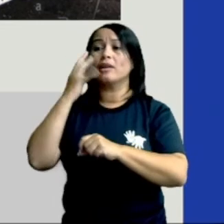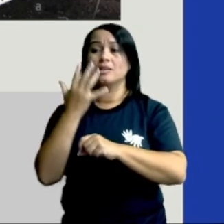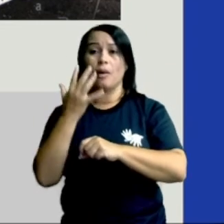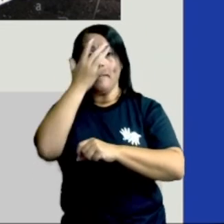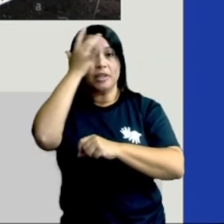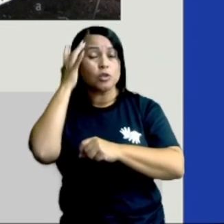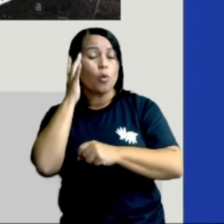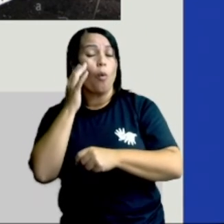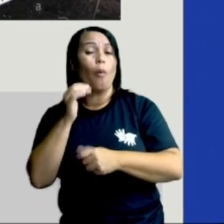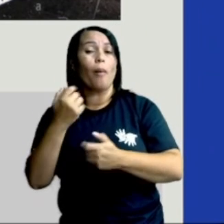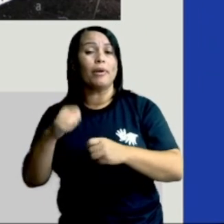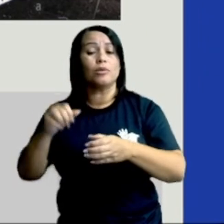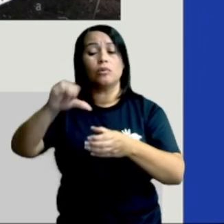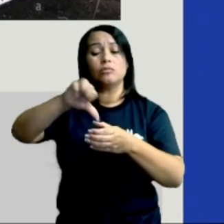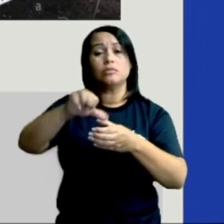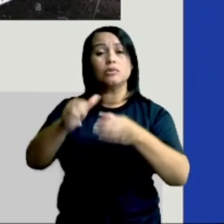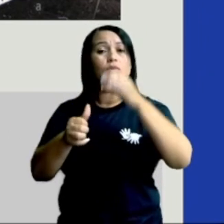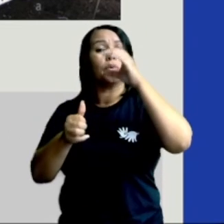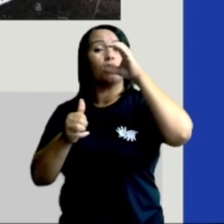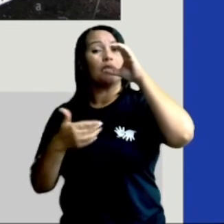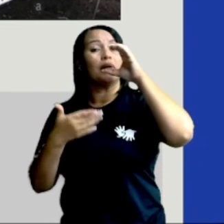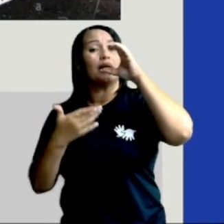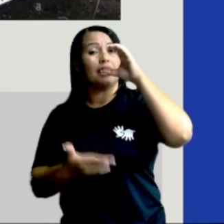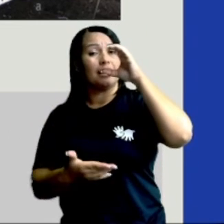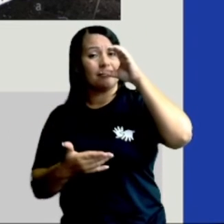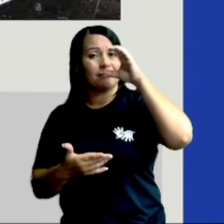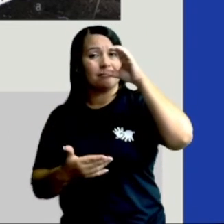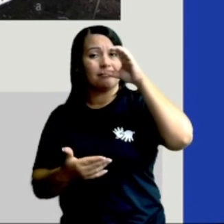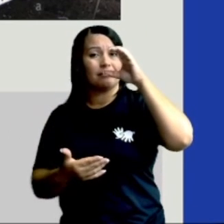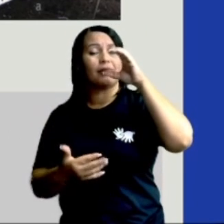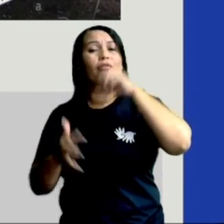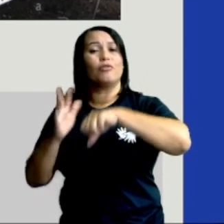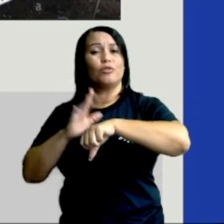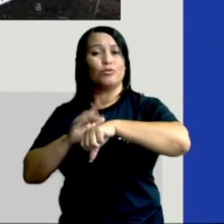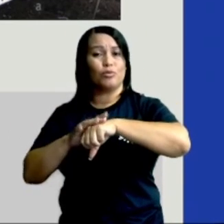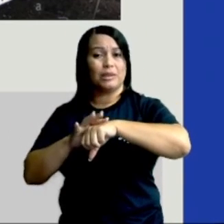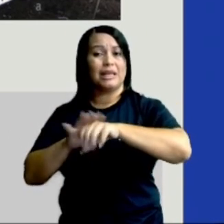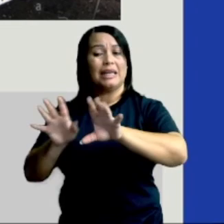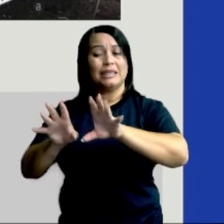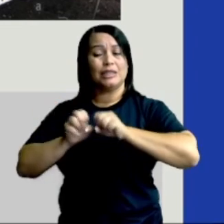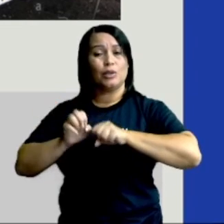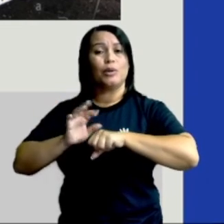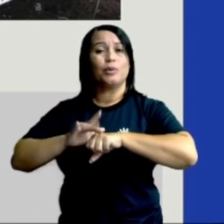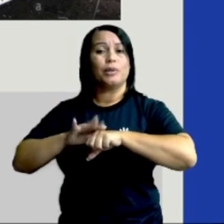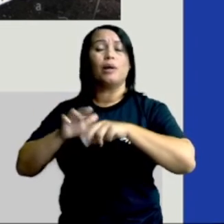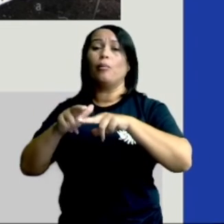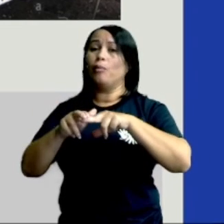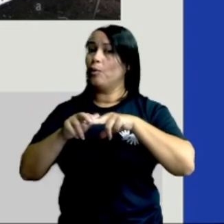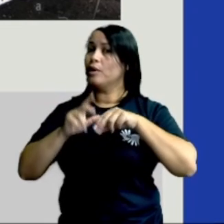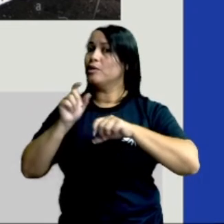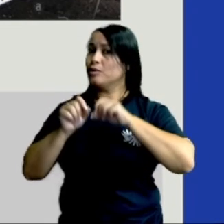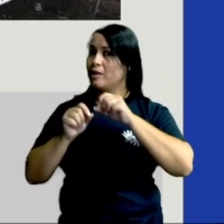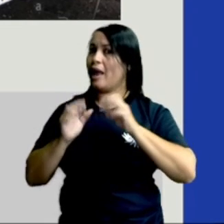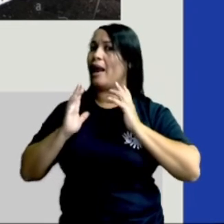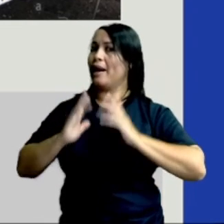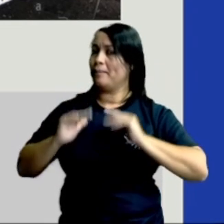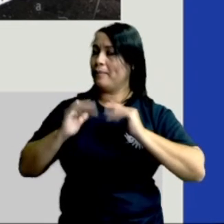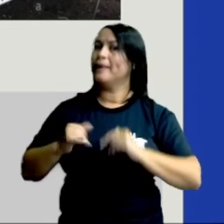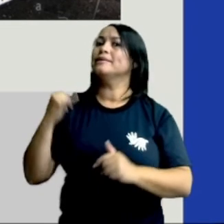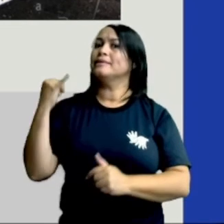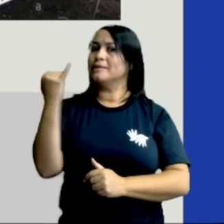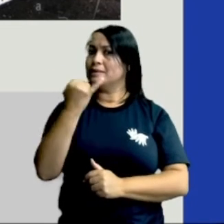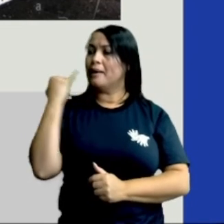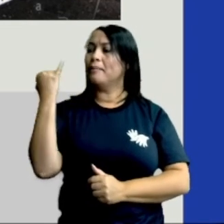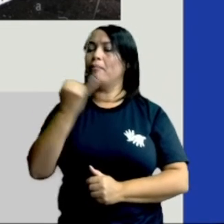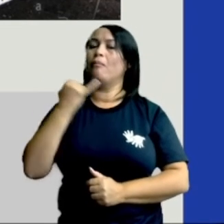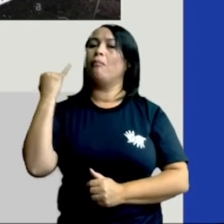a pessoa acabou ingerindo o caldo de cana com o barbeiro e adquiriu a doença. Portanto, gente, higiene é essencial